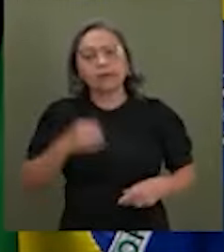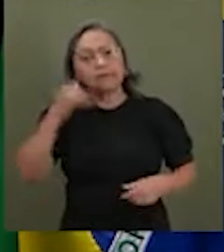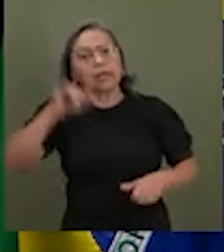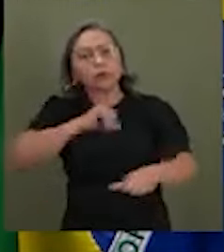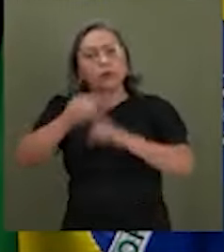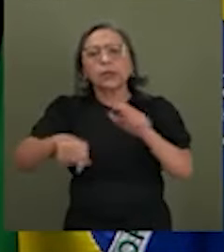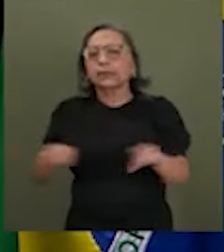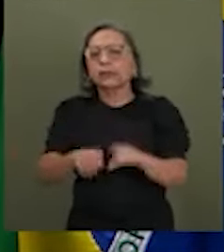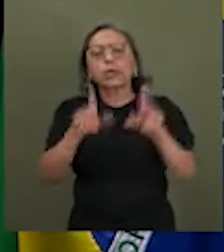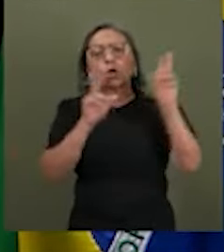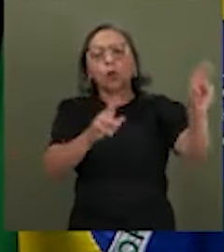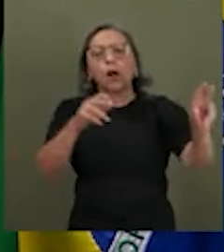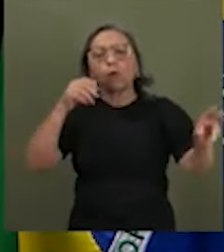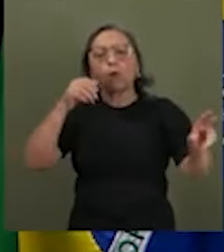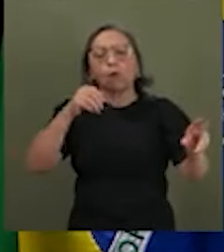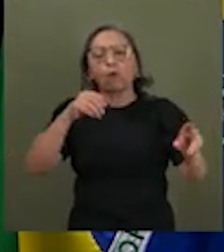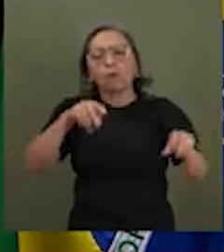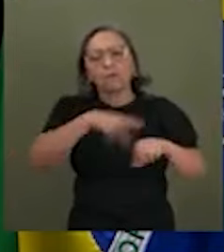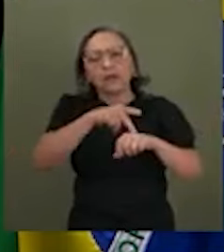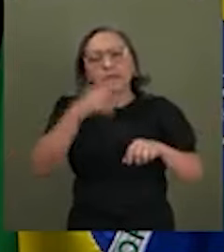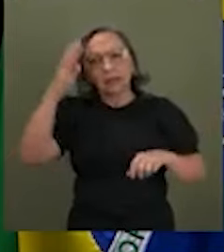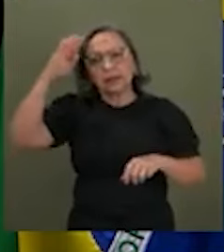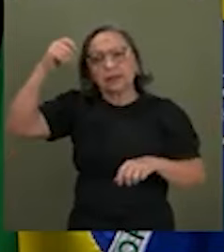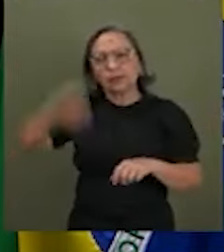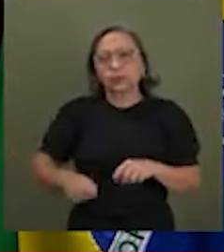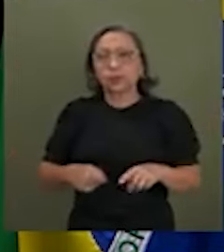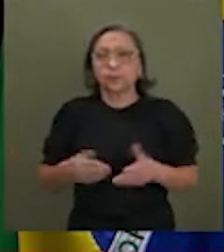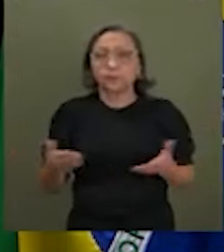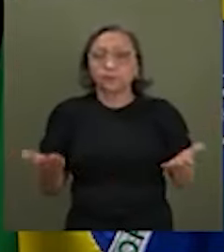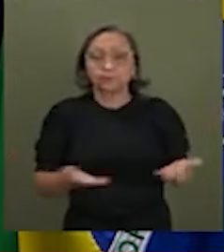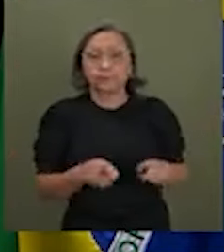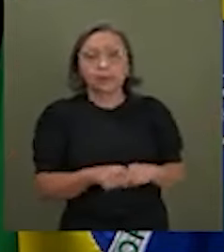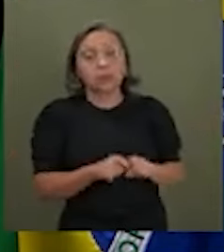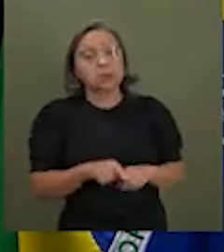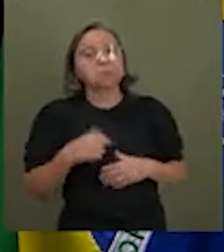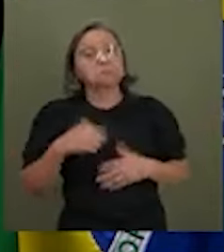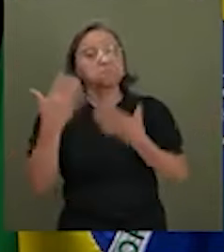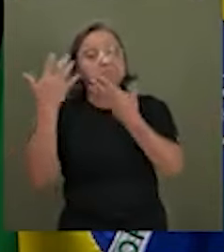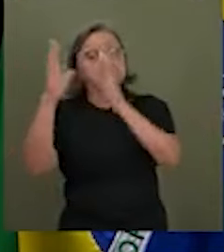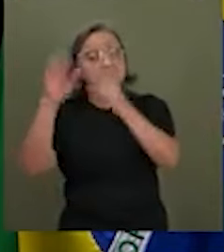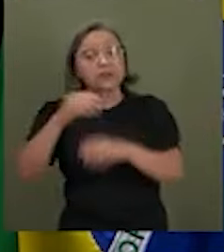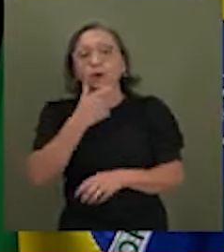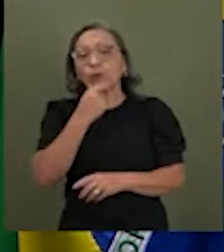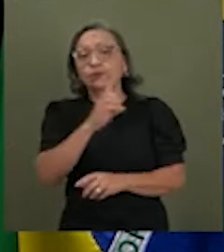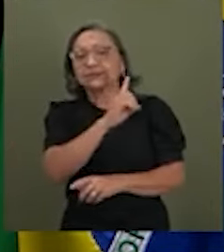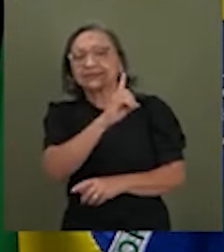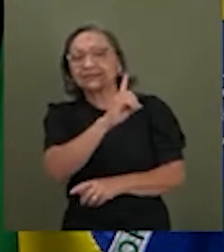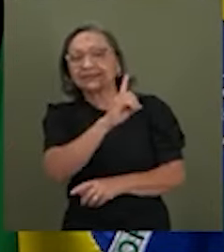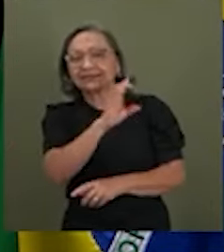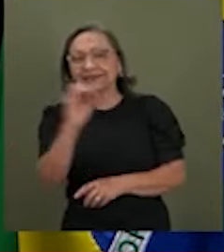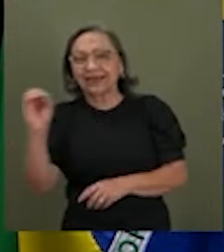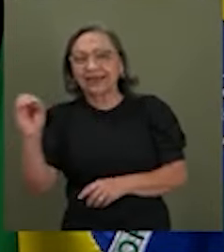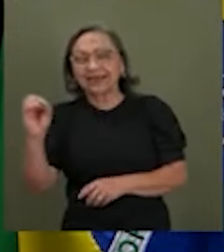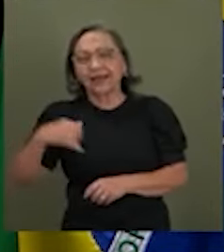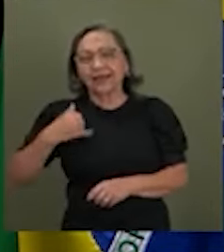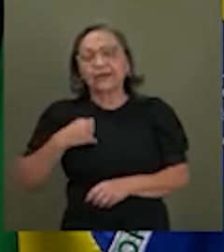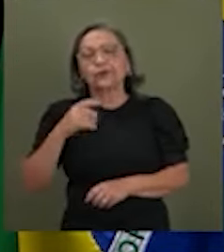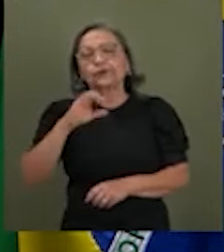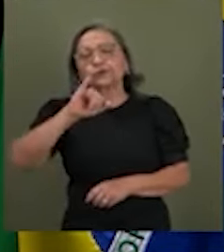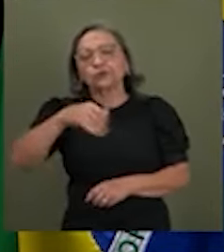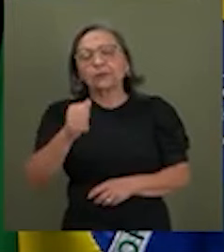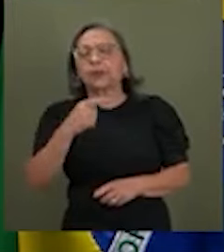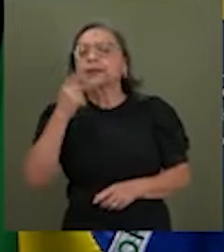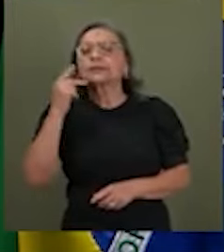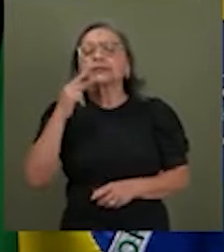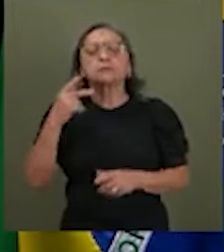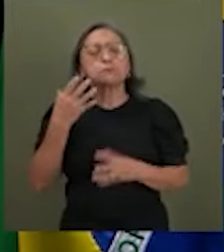uma ditadura. Eu gostaria, presidente, antes de mais nada, de celebrar, né, o centenário Jaime Tomás de Aquino, cearense, que muito contribuiu